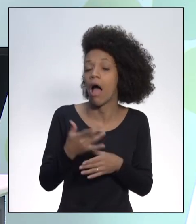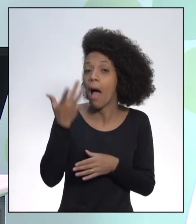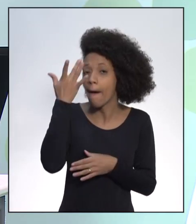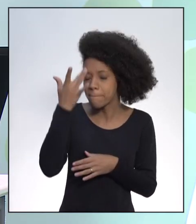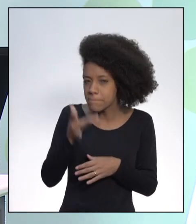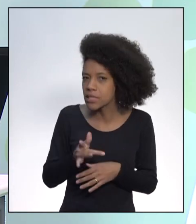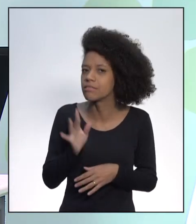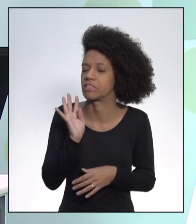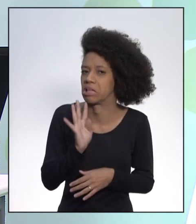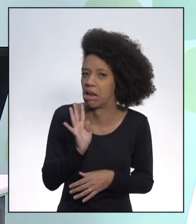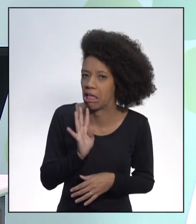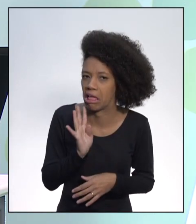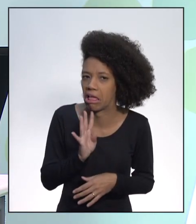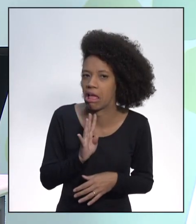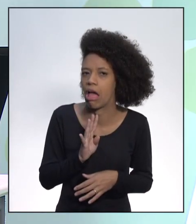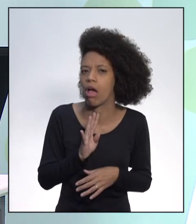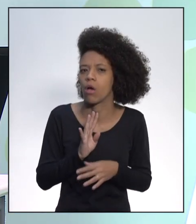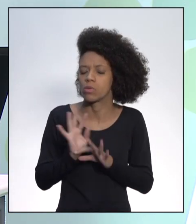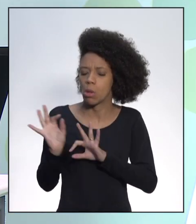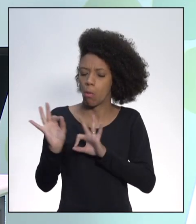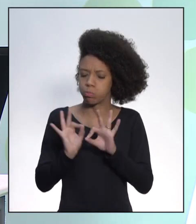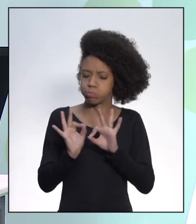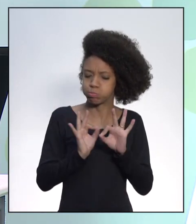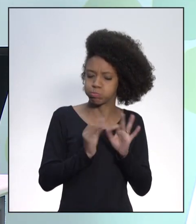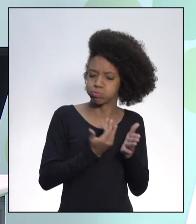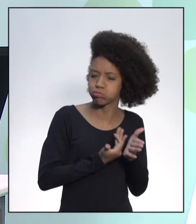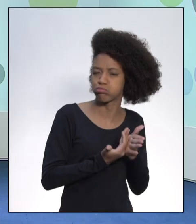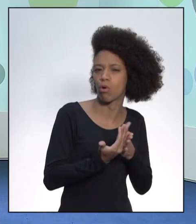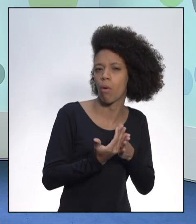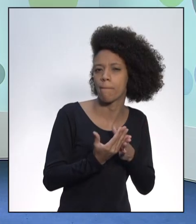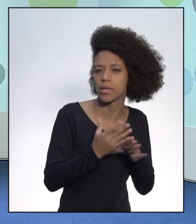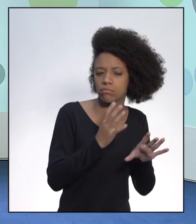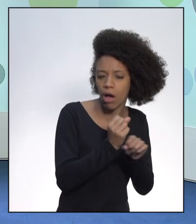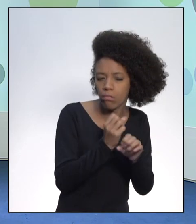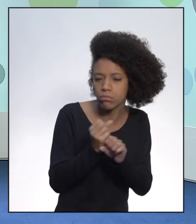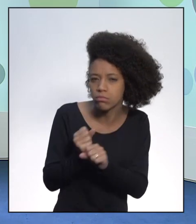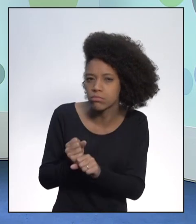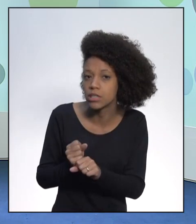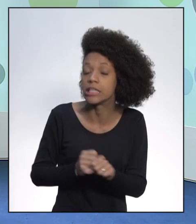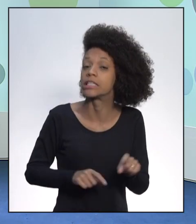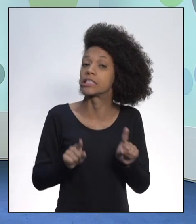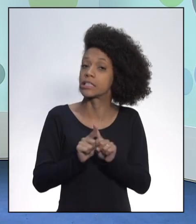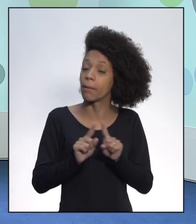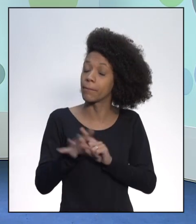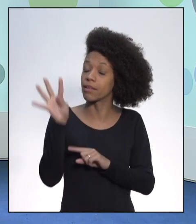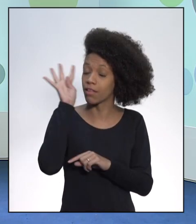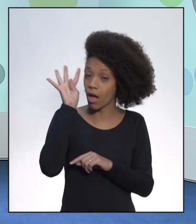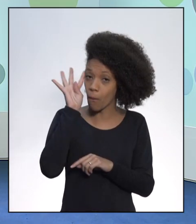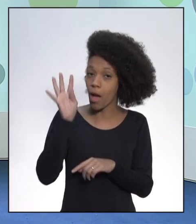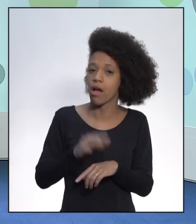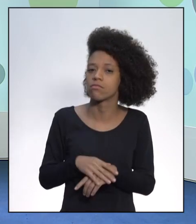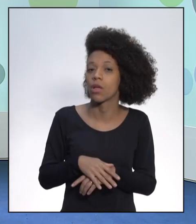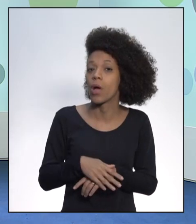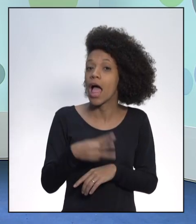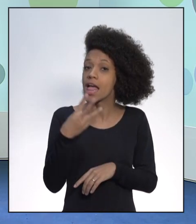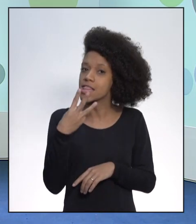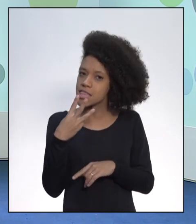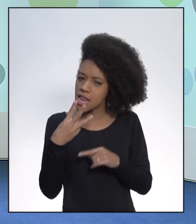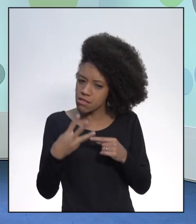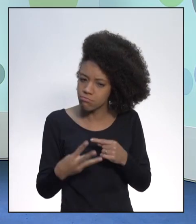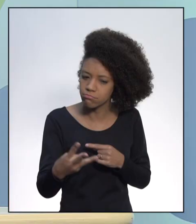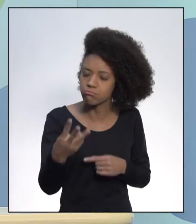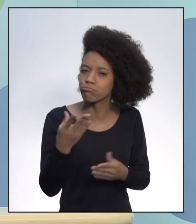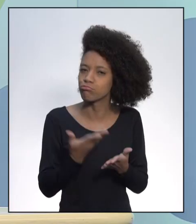legal, uma aula sobre princípio fundamental da contagem. Isso mesmo, e uma aula ainda quarta-feira, né? Então nós vamos ter 3 aulas essa